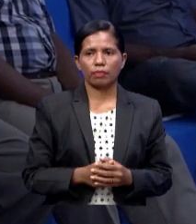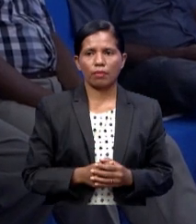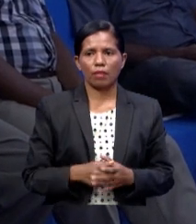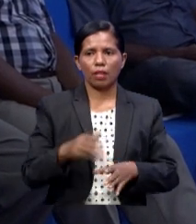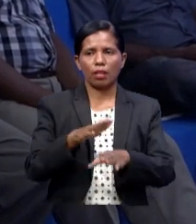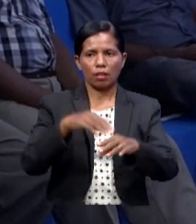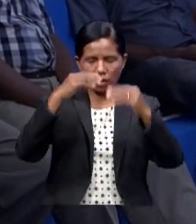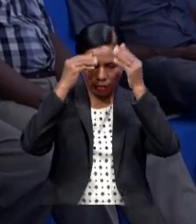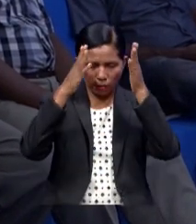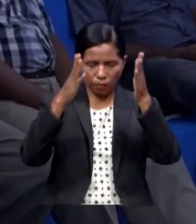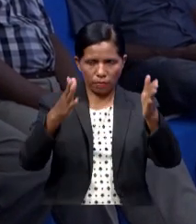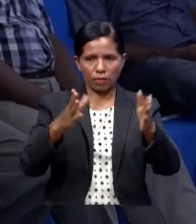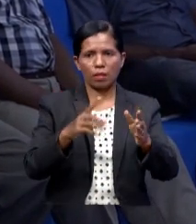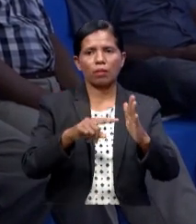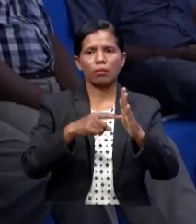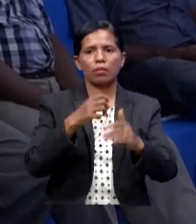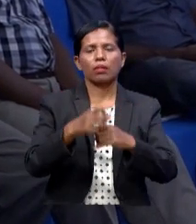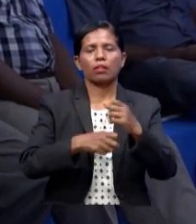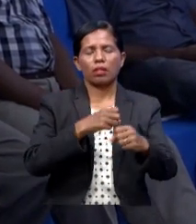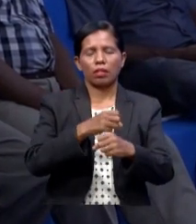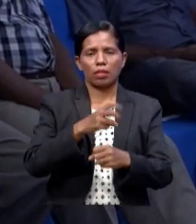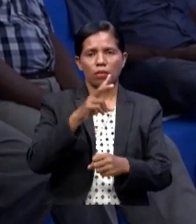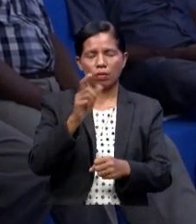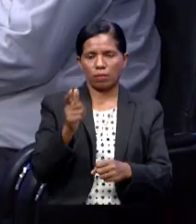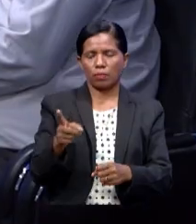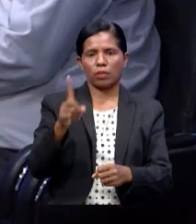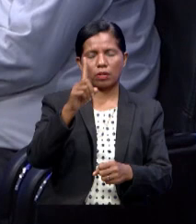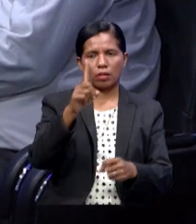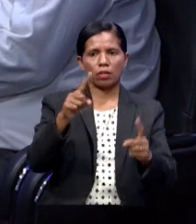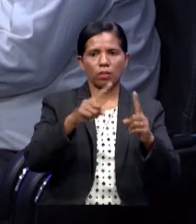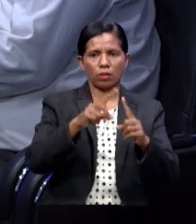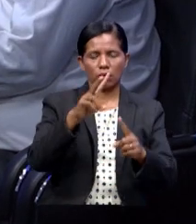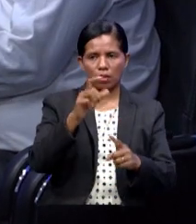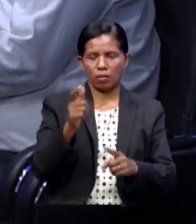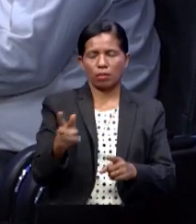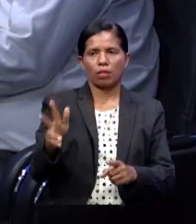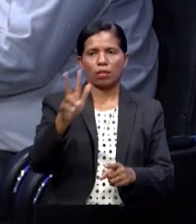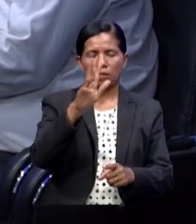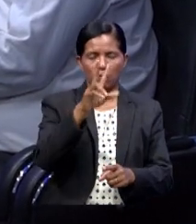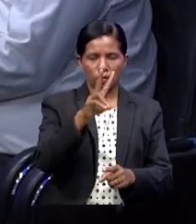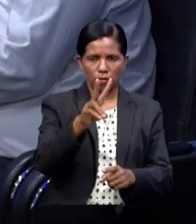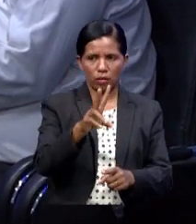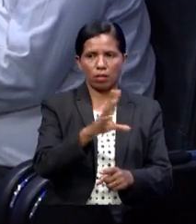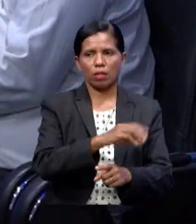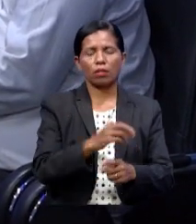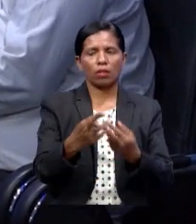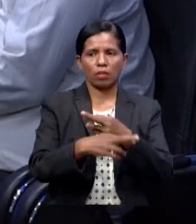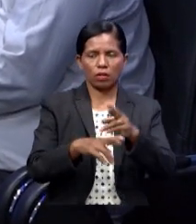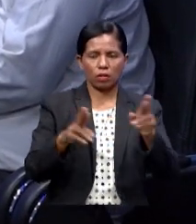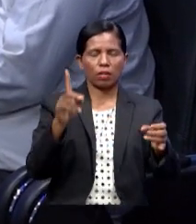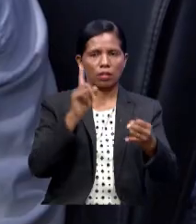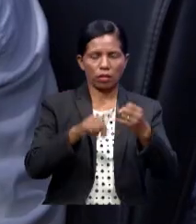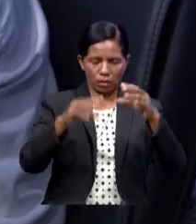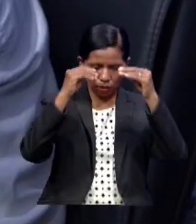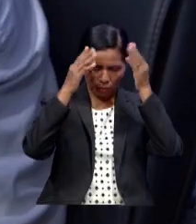Recrutamento professor voluntário, Rahui Retinan Rihun Rua Ruanulo Resinida, Totinan Rihun Rua Ruanulo Resin Rua, no resultado ICUS,